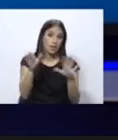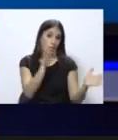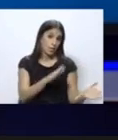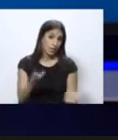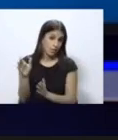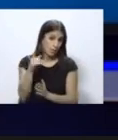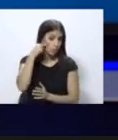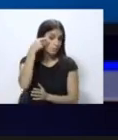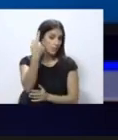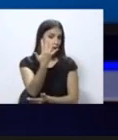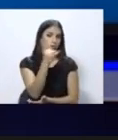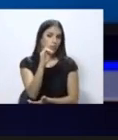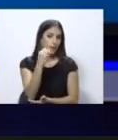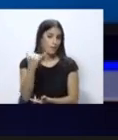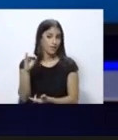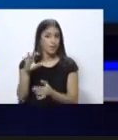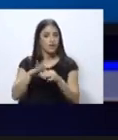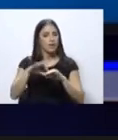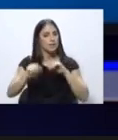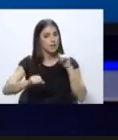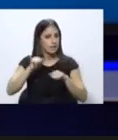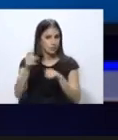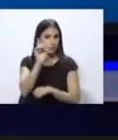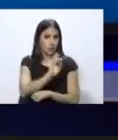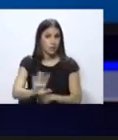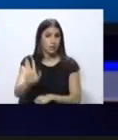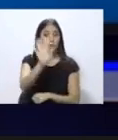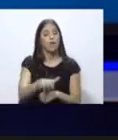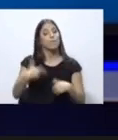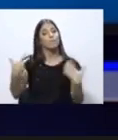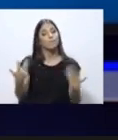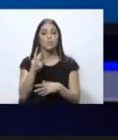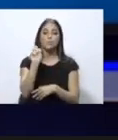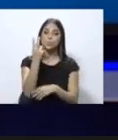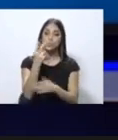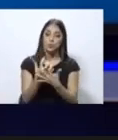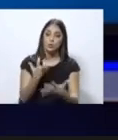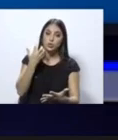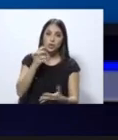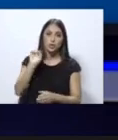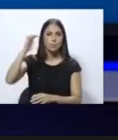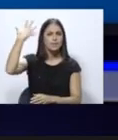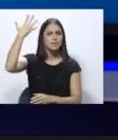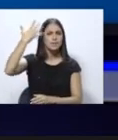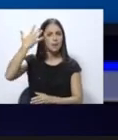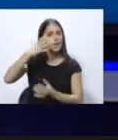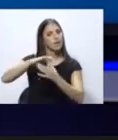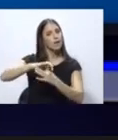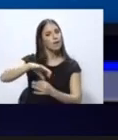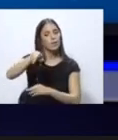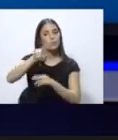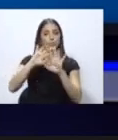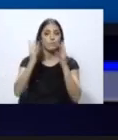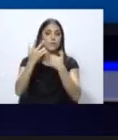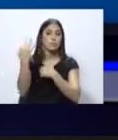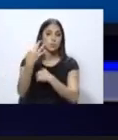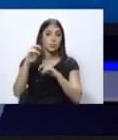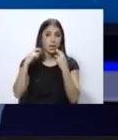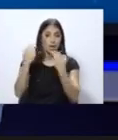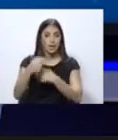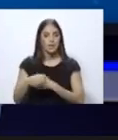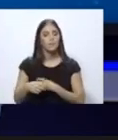da maior prova de ciclismo nacional. São então os dois principais temas deste universo Porto da bancada